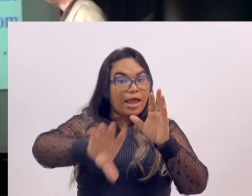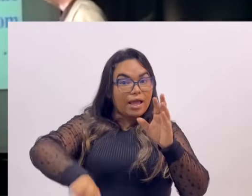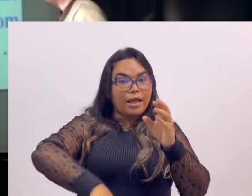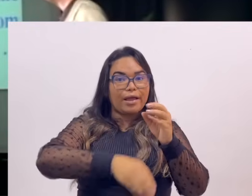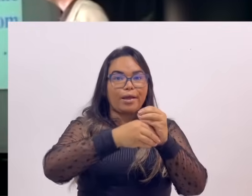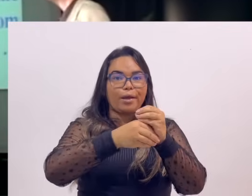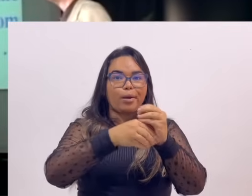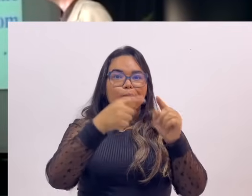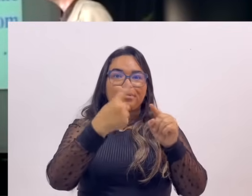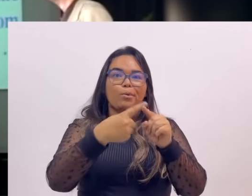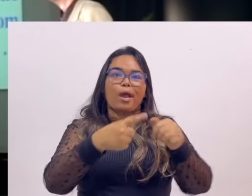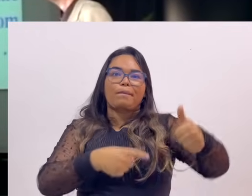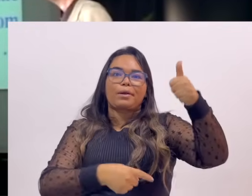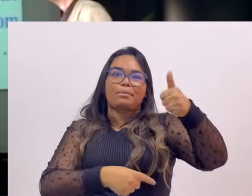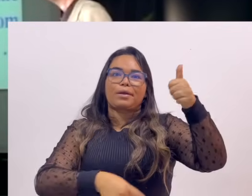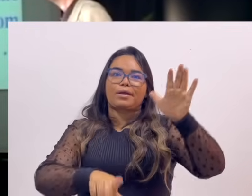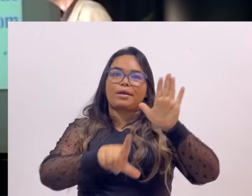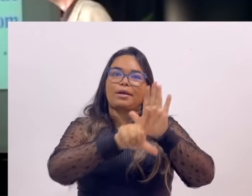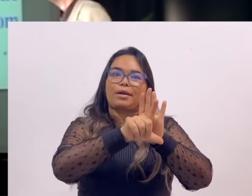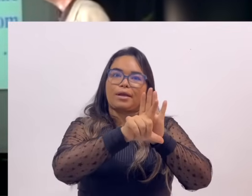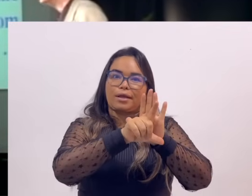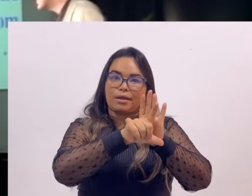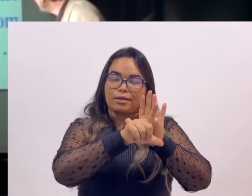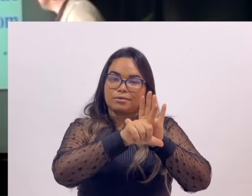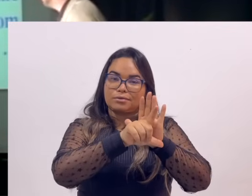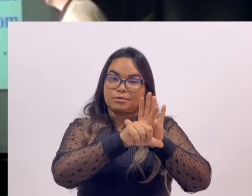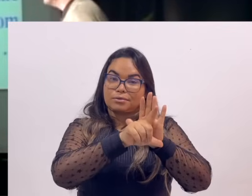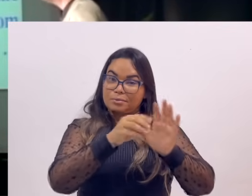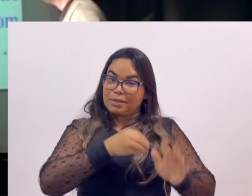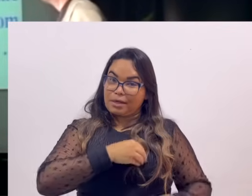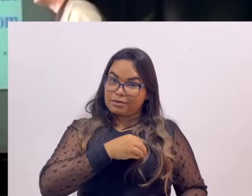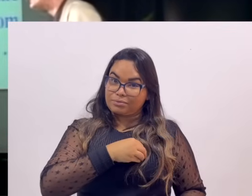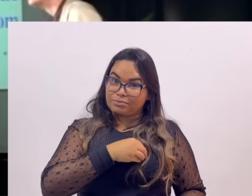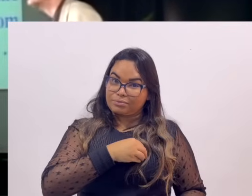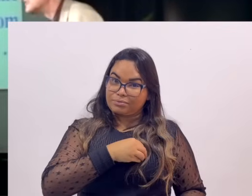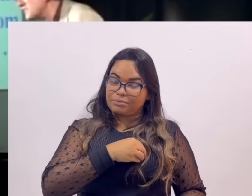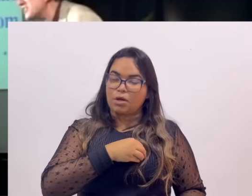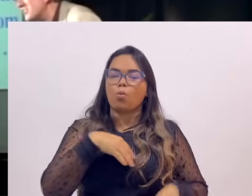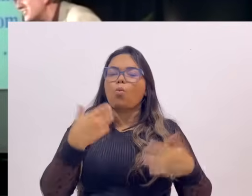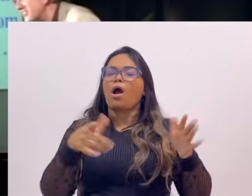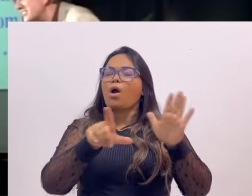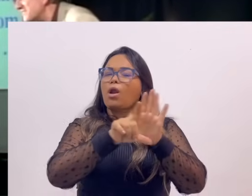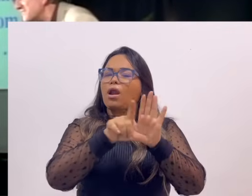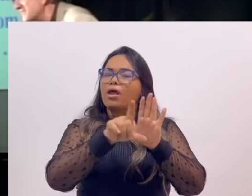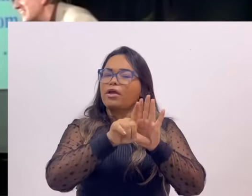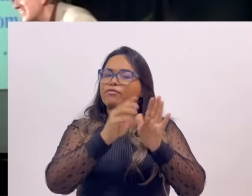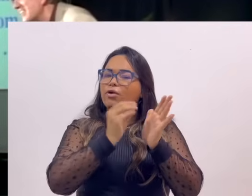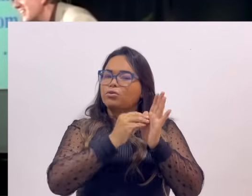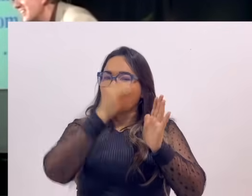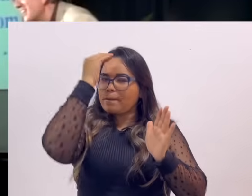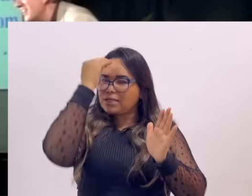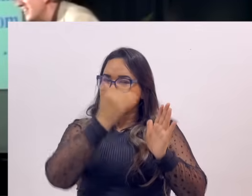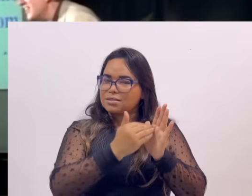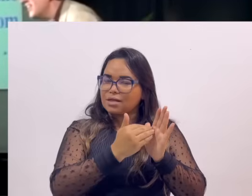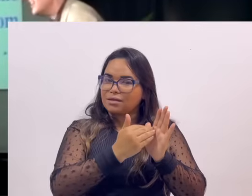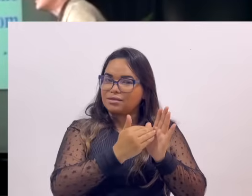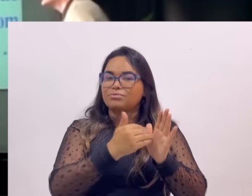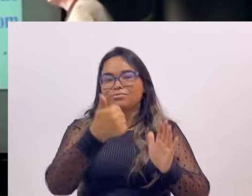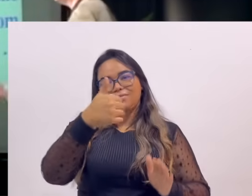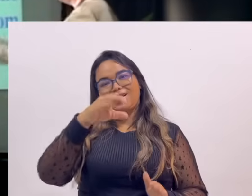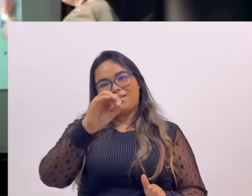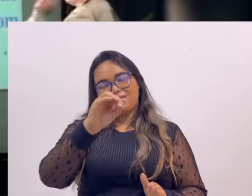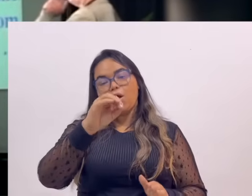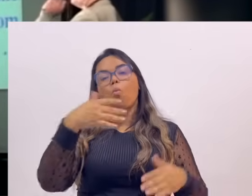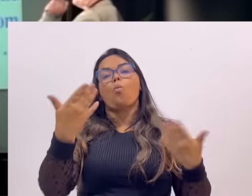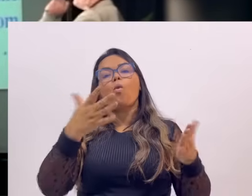transgredida. Será que isso é o que diz? Então, que lei foi transgredida? Os dez mandamentos. Que lei foi acrescentada